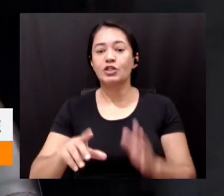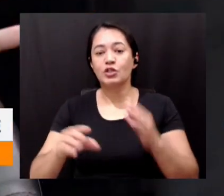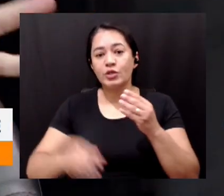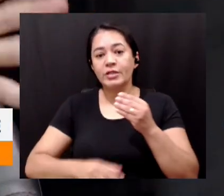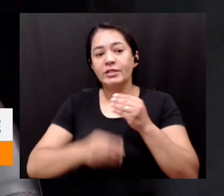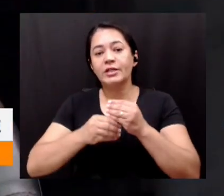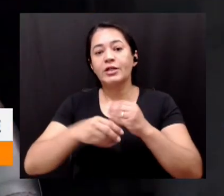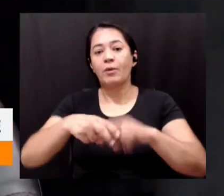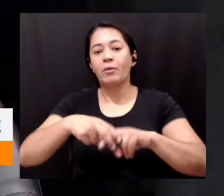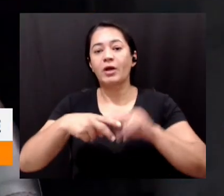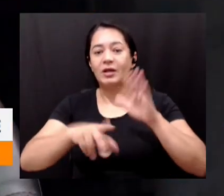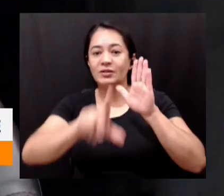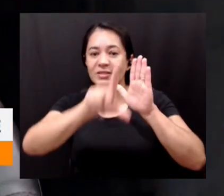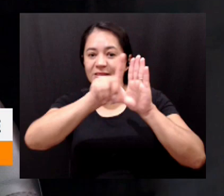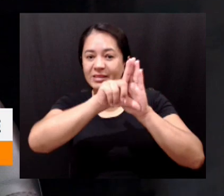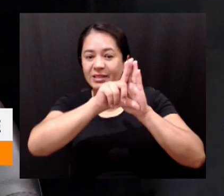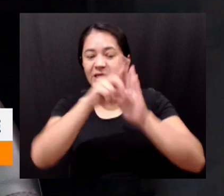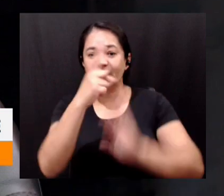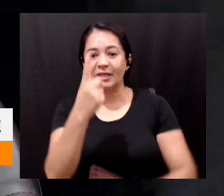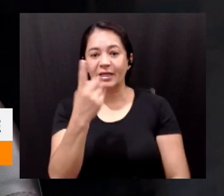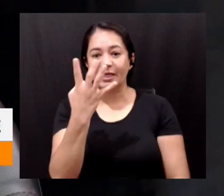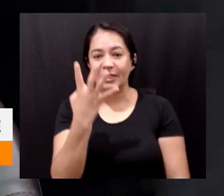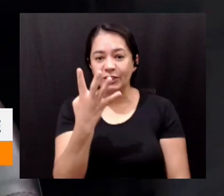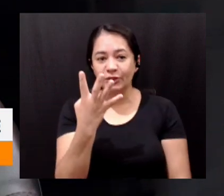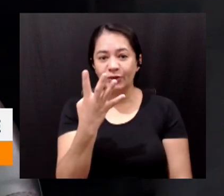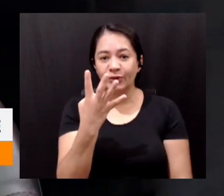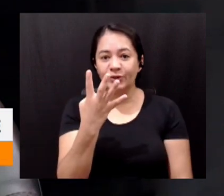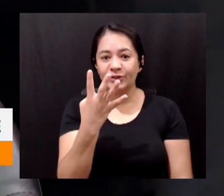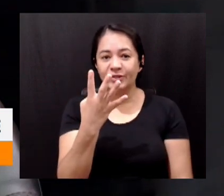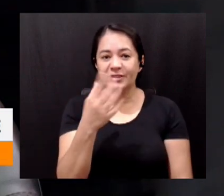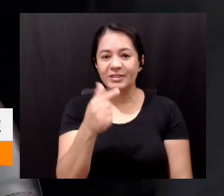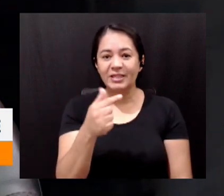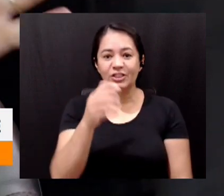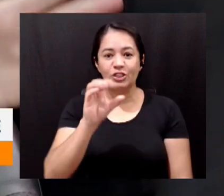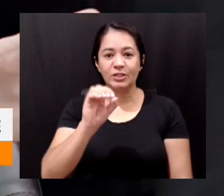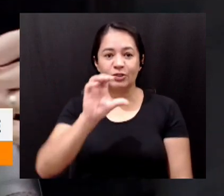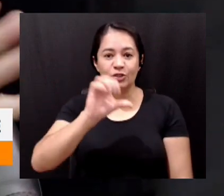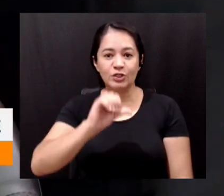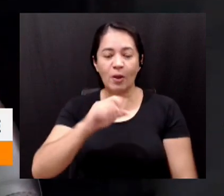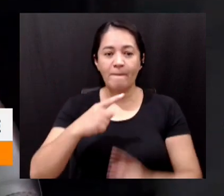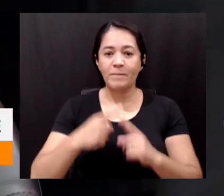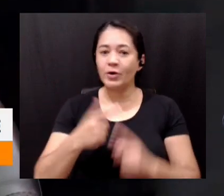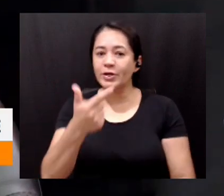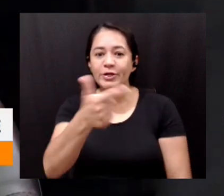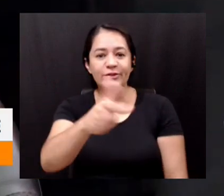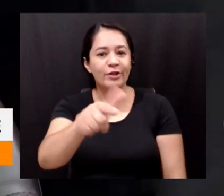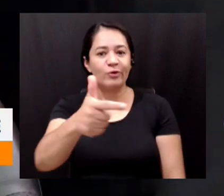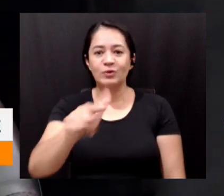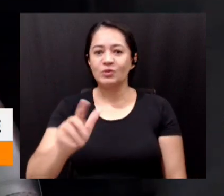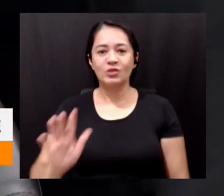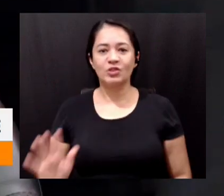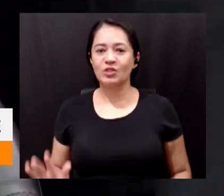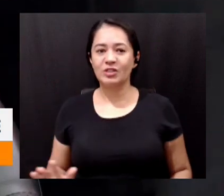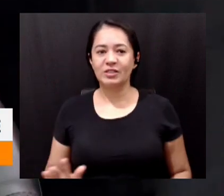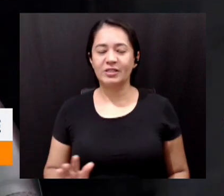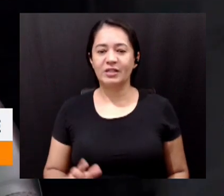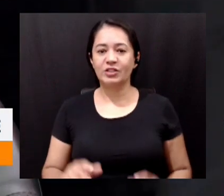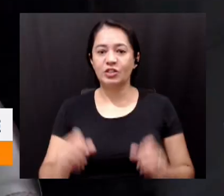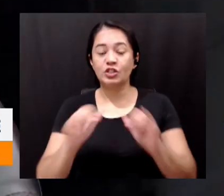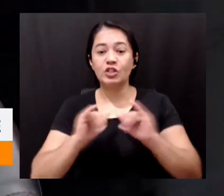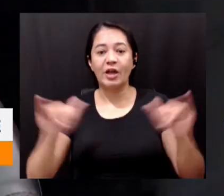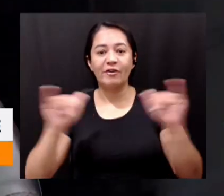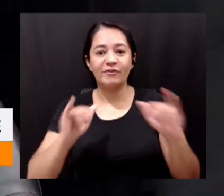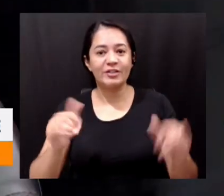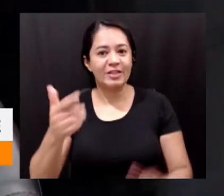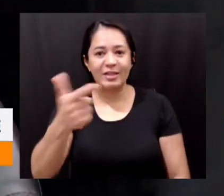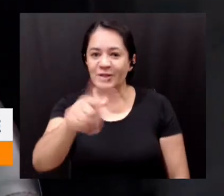ali, anexo X do CONAR, né? Sim. Porque não tinha isso. Não tinha. Essa situação de alertar o apostador, perfeito.